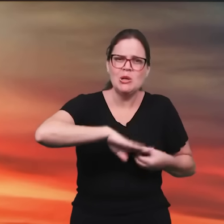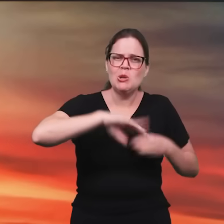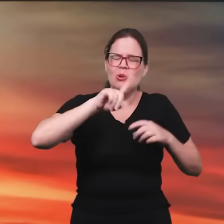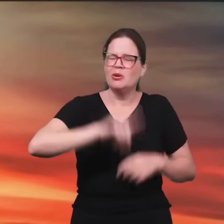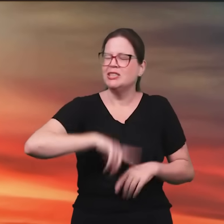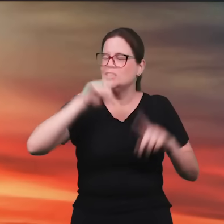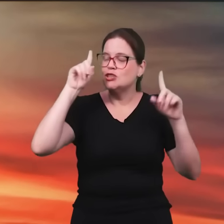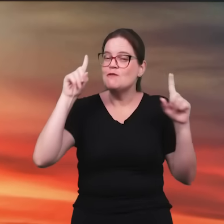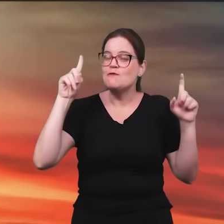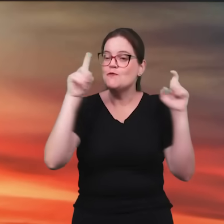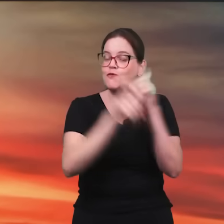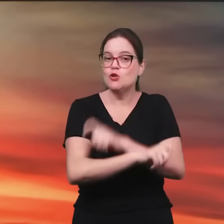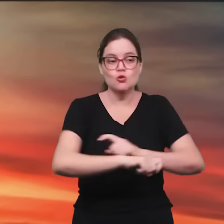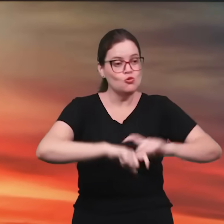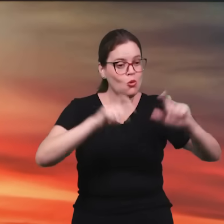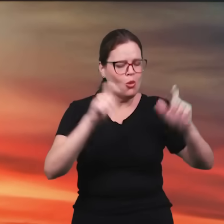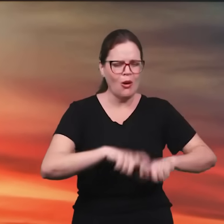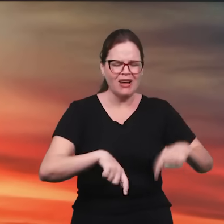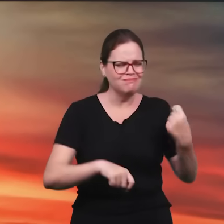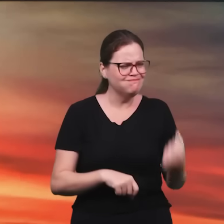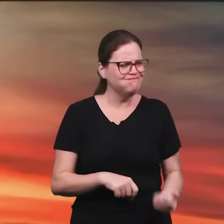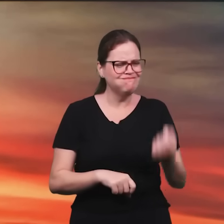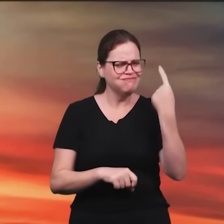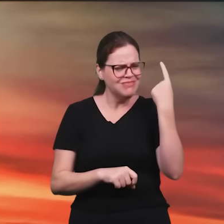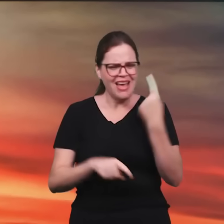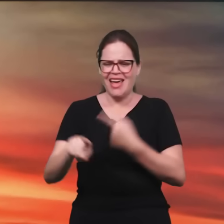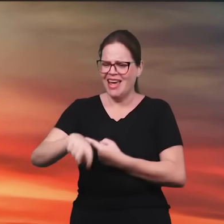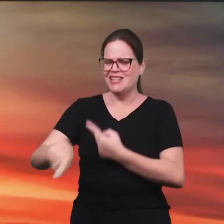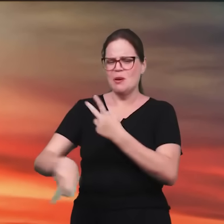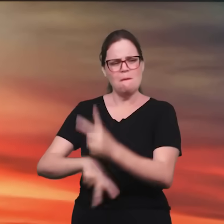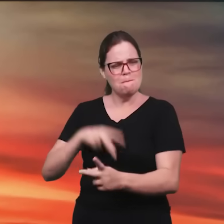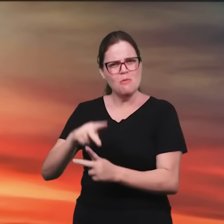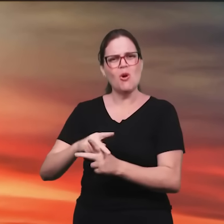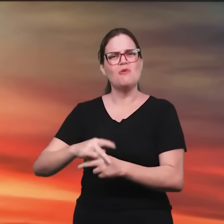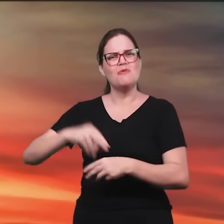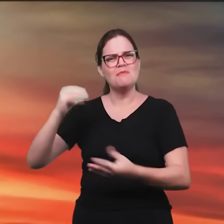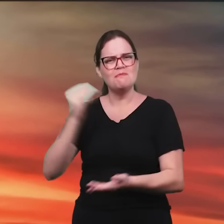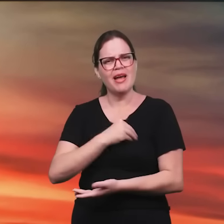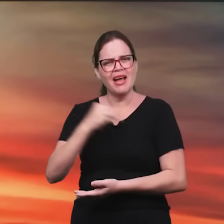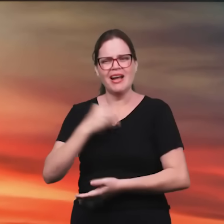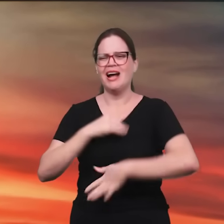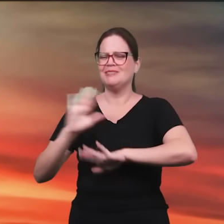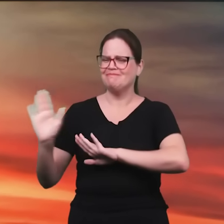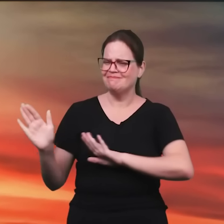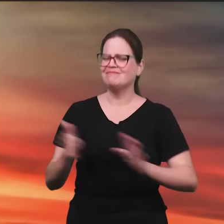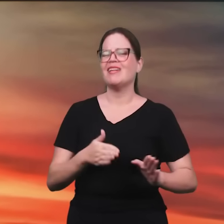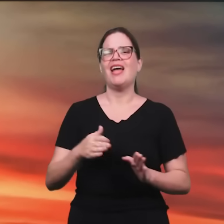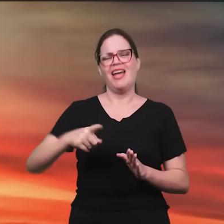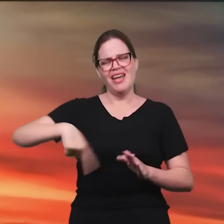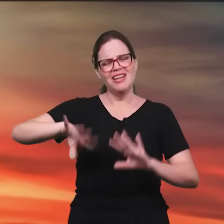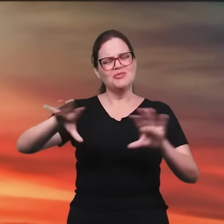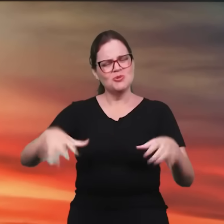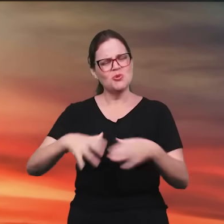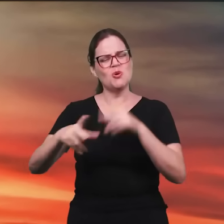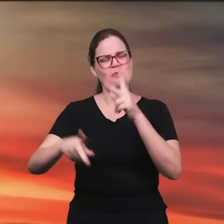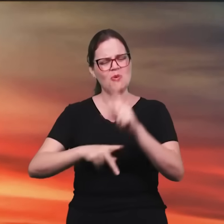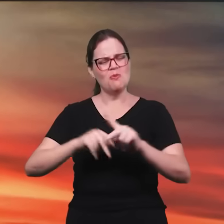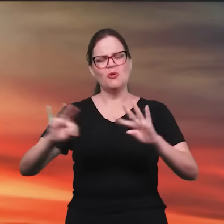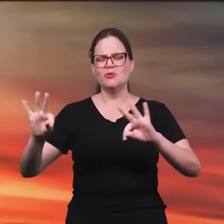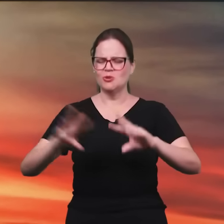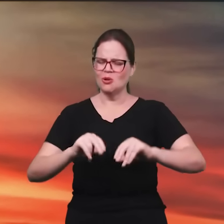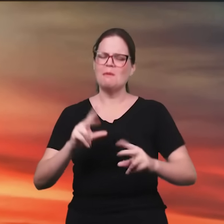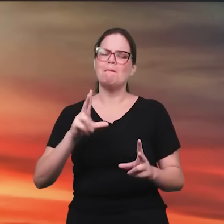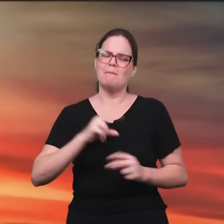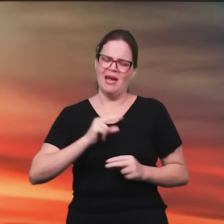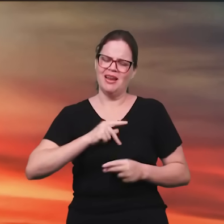estranho, em uma terra estranha. Ele sabe que foi por causa do pecado do povo. O povo estava ali porque merecia. Mas